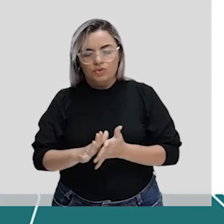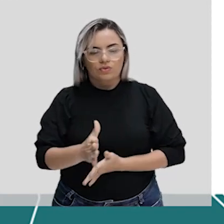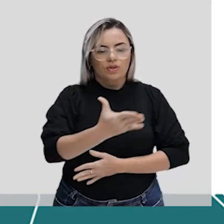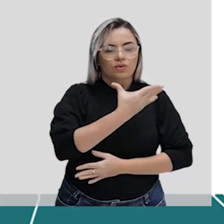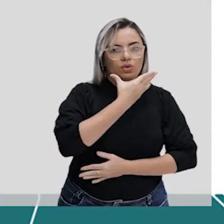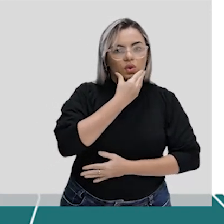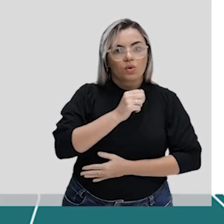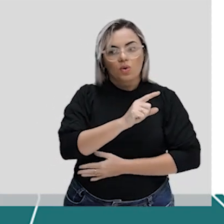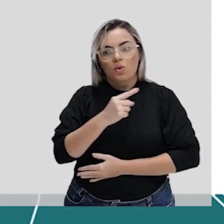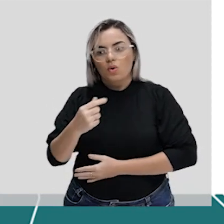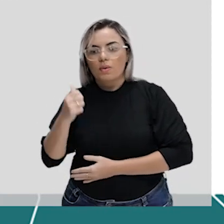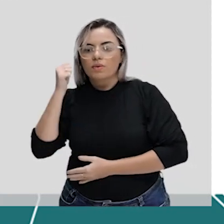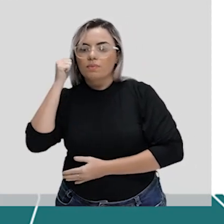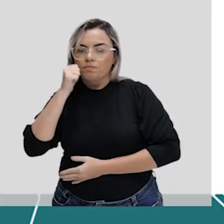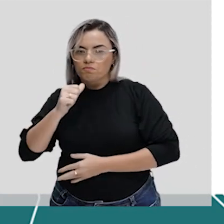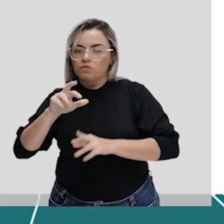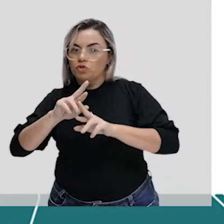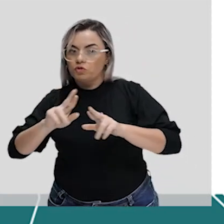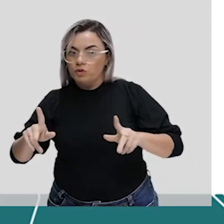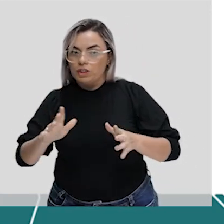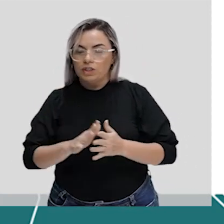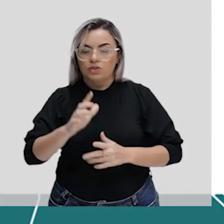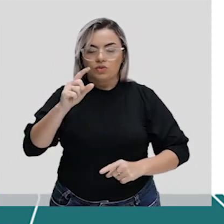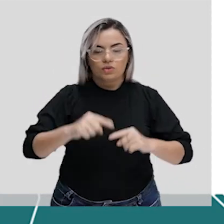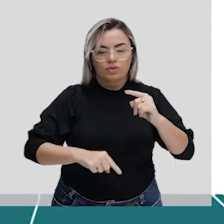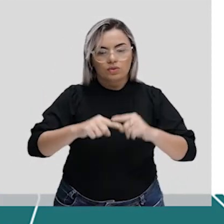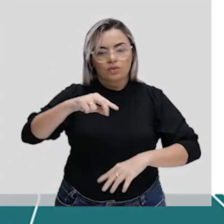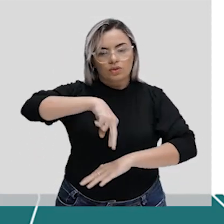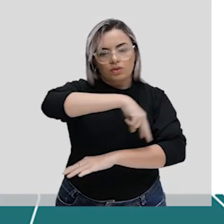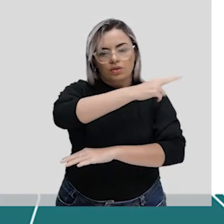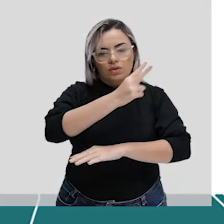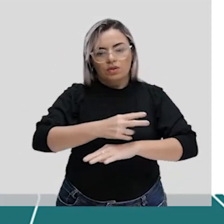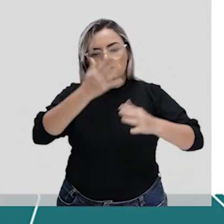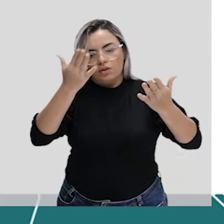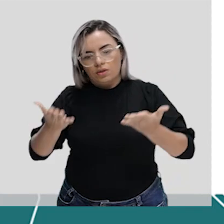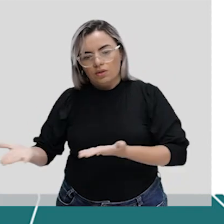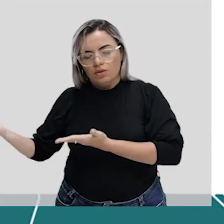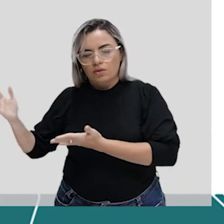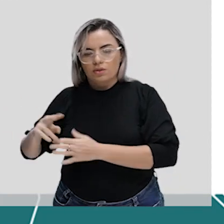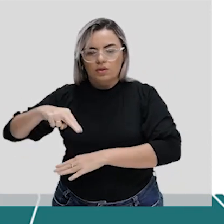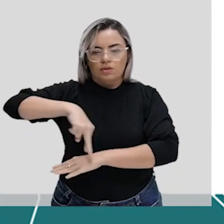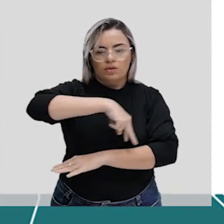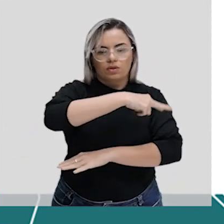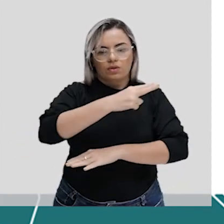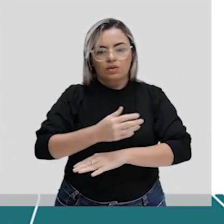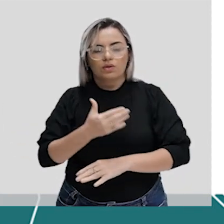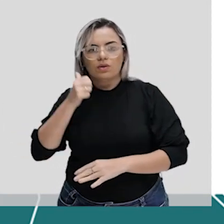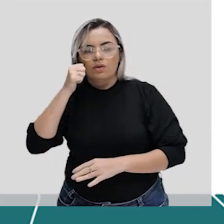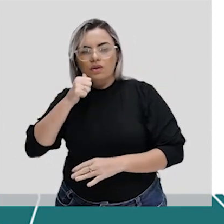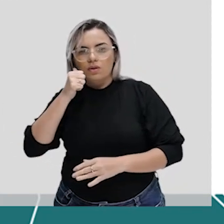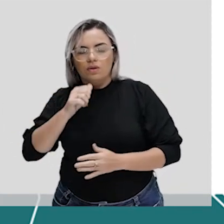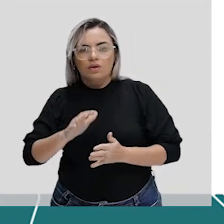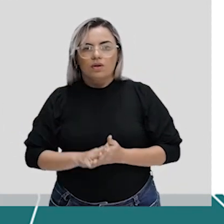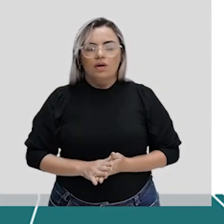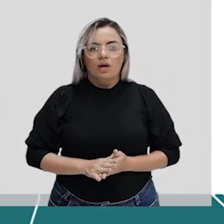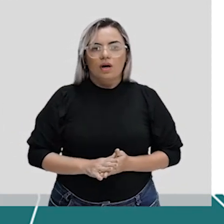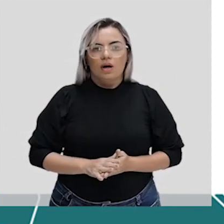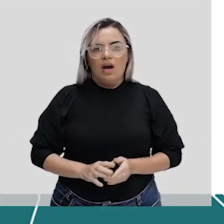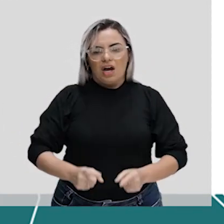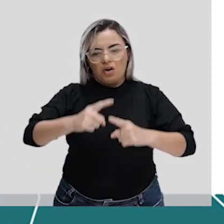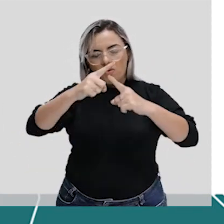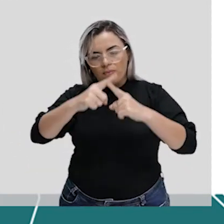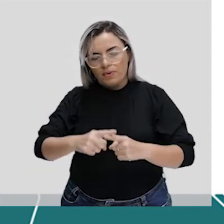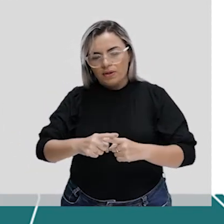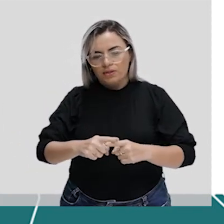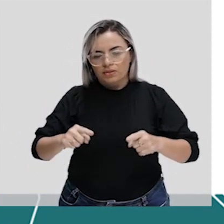masculino para o sexo feminino. Na ginástica feminina, nós temos a prova do solo, nós temos